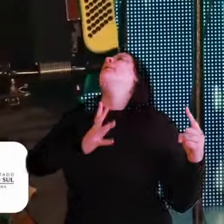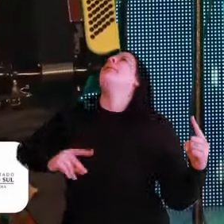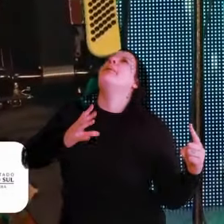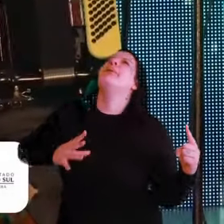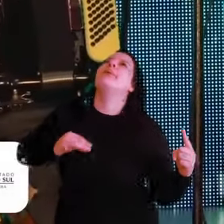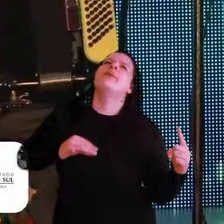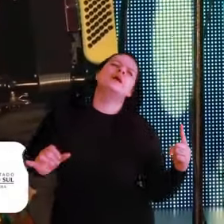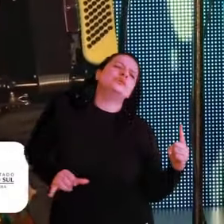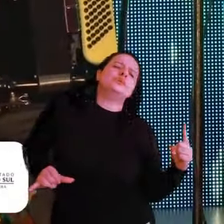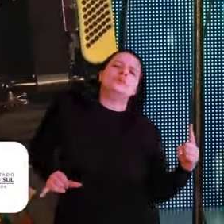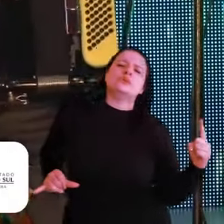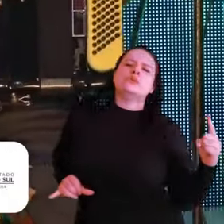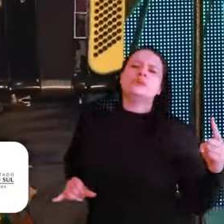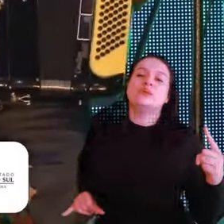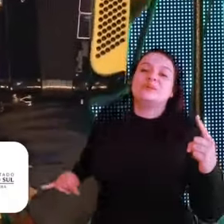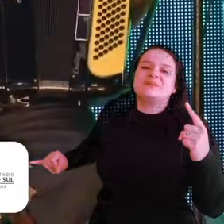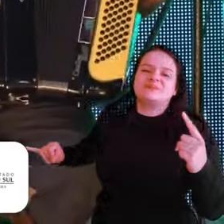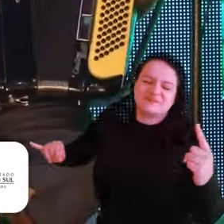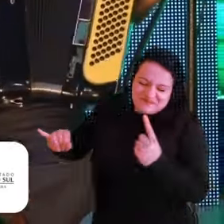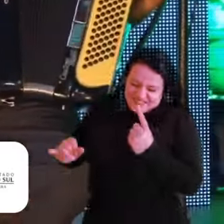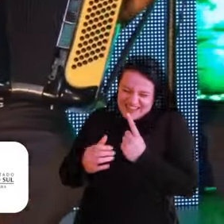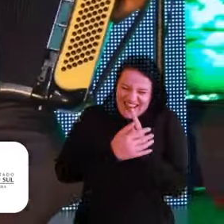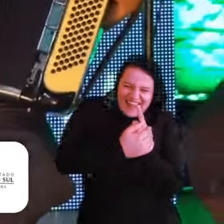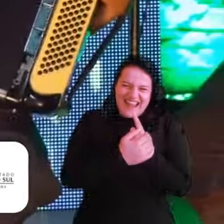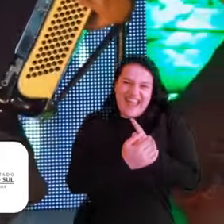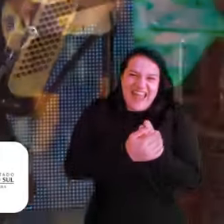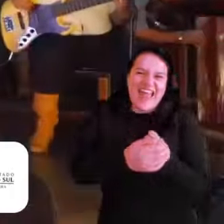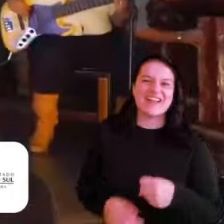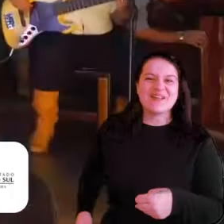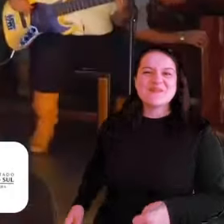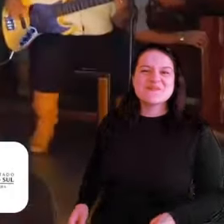meu peito que me faz sofrer. Ali, Goiô!